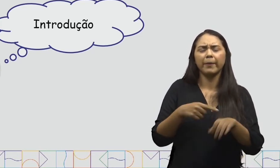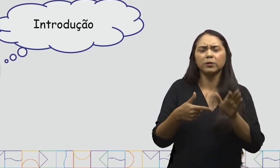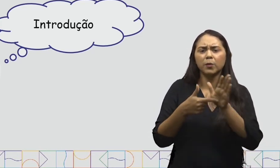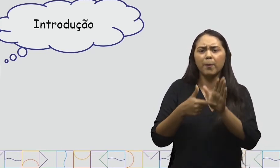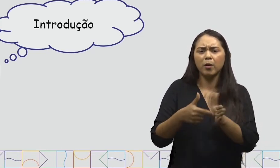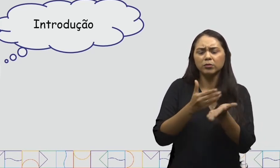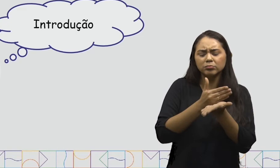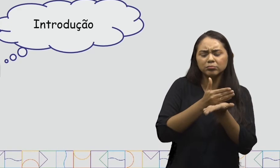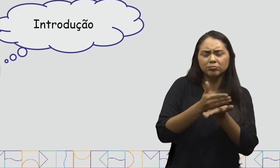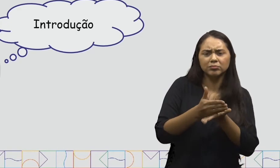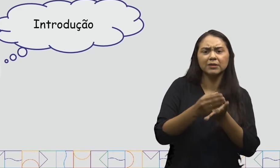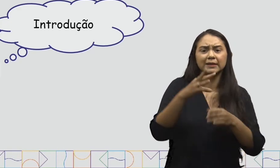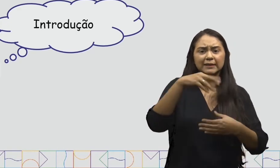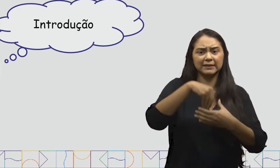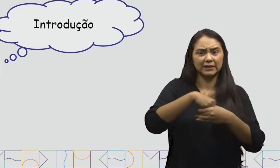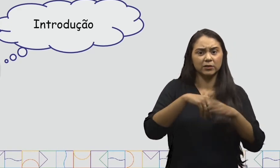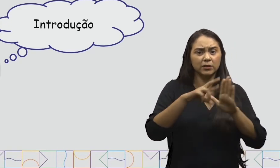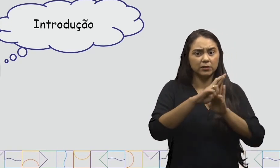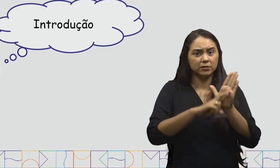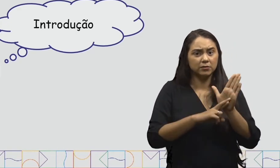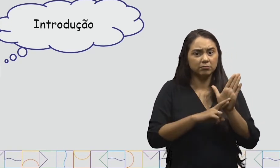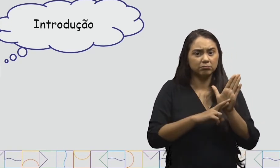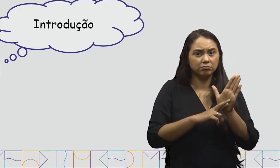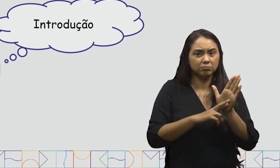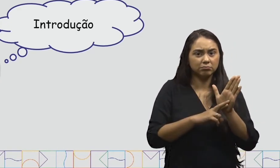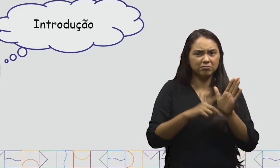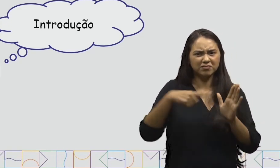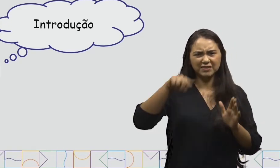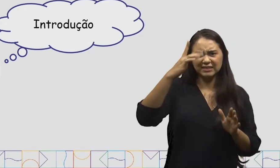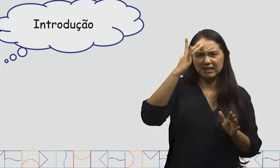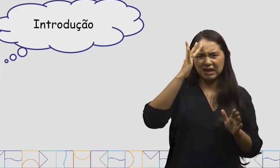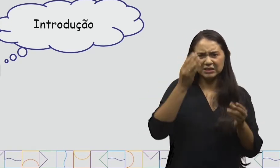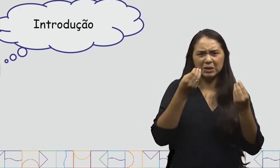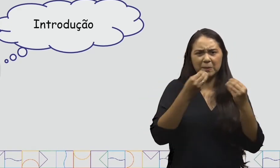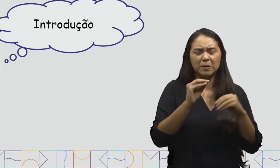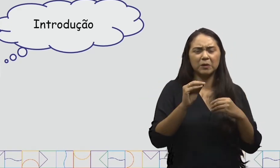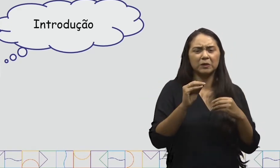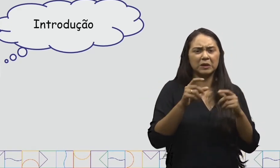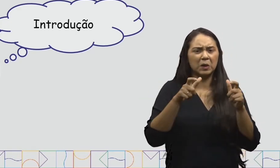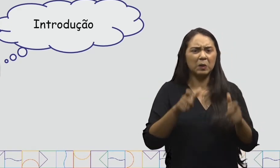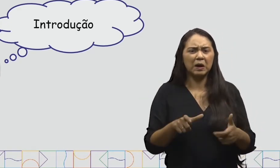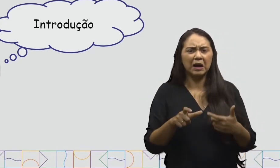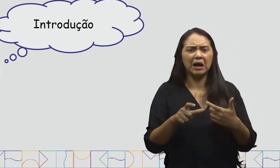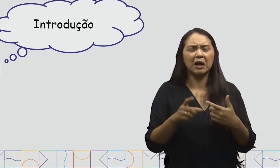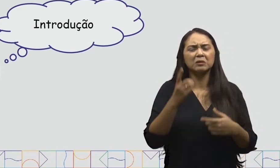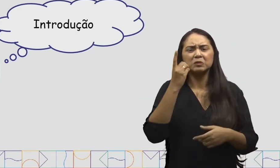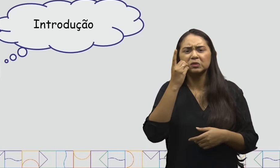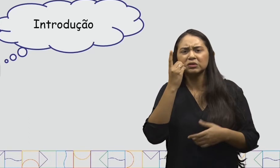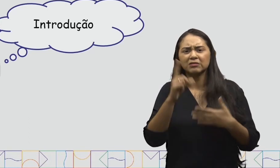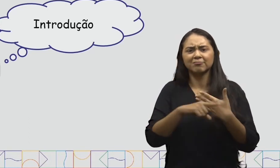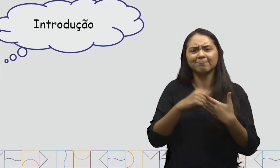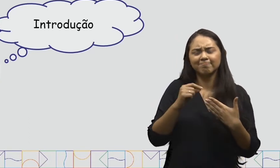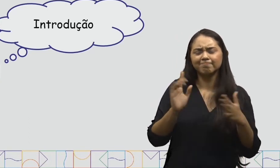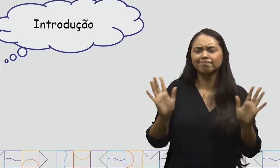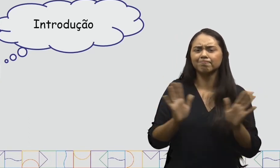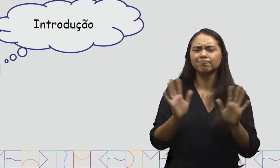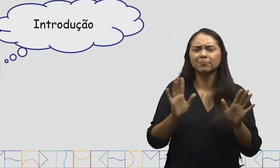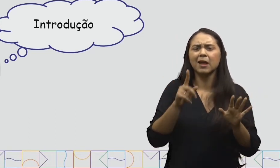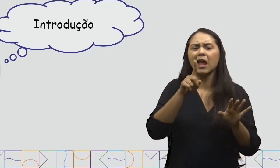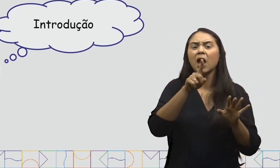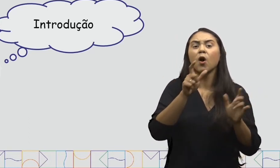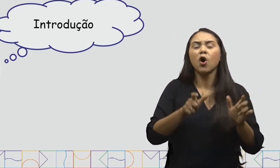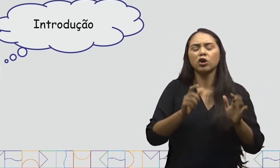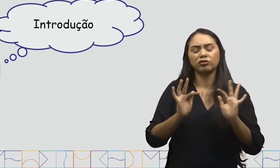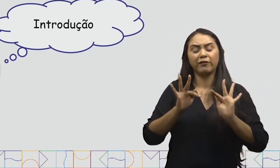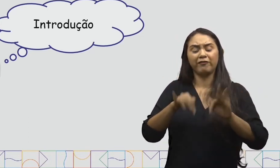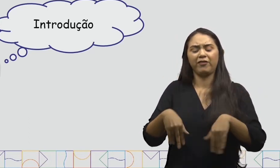de experimento em um relatório, não vai ser com local, data e autor. Afinal, essa parte aí fica lá